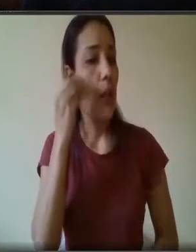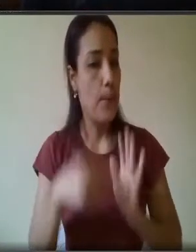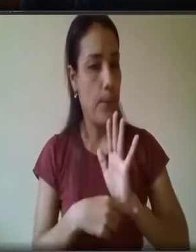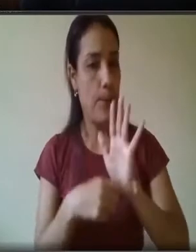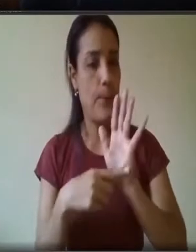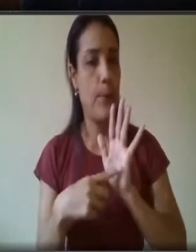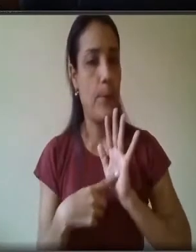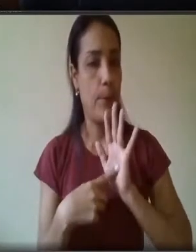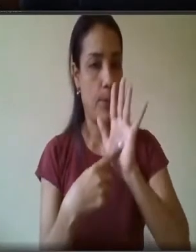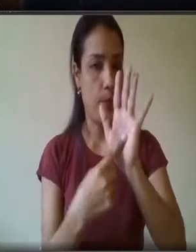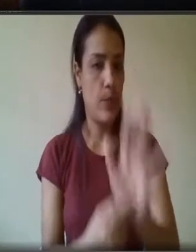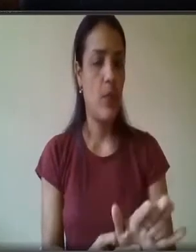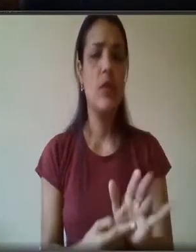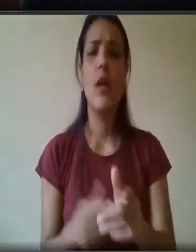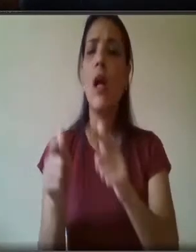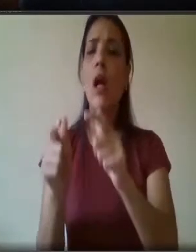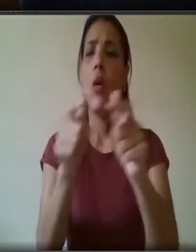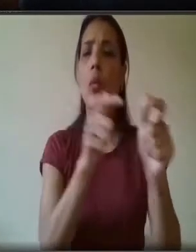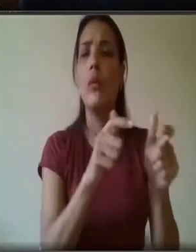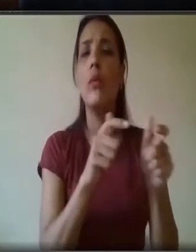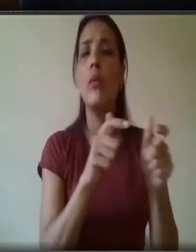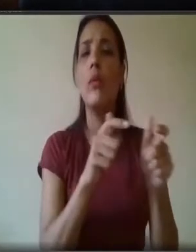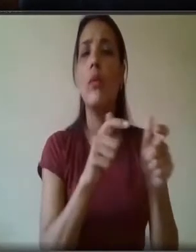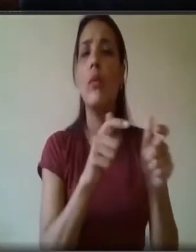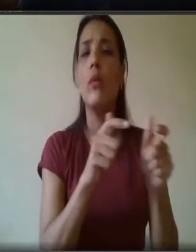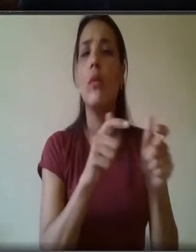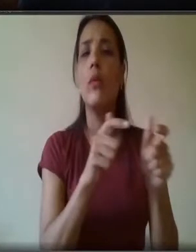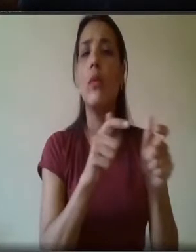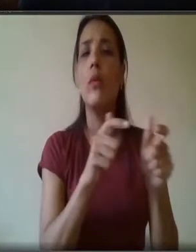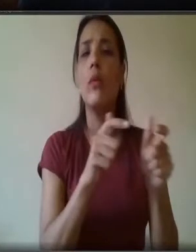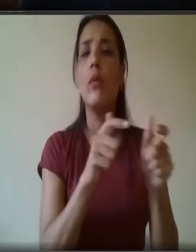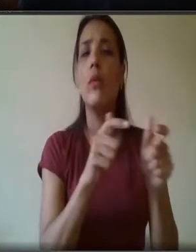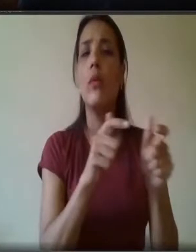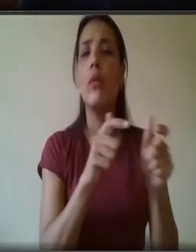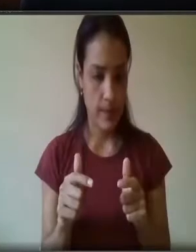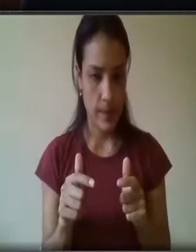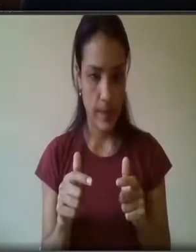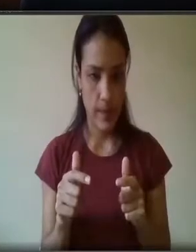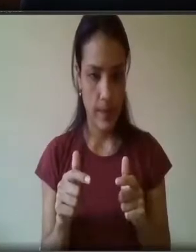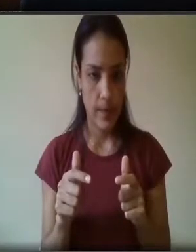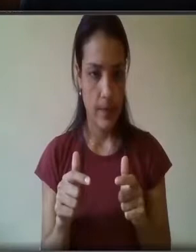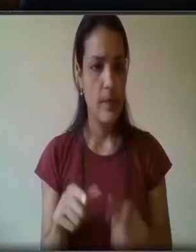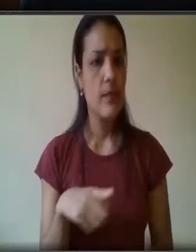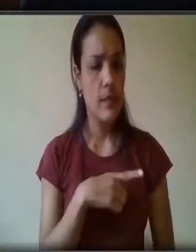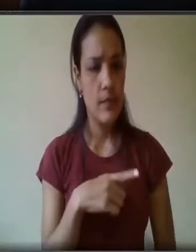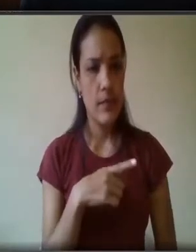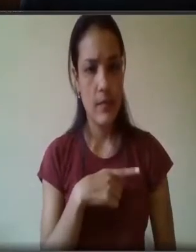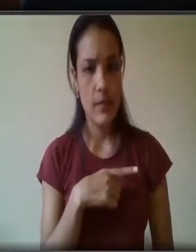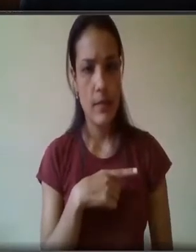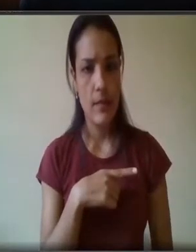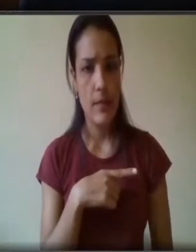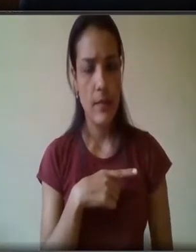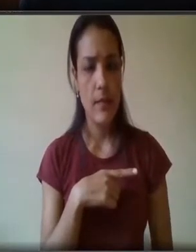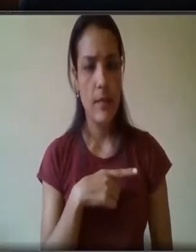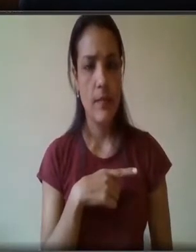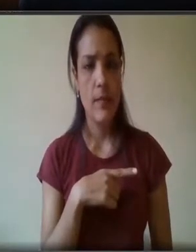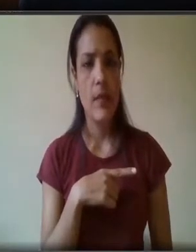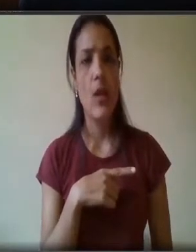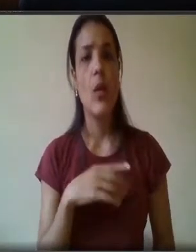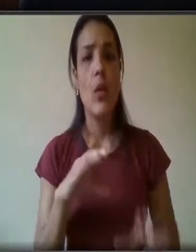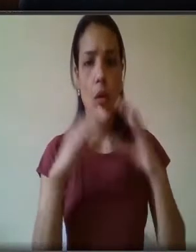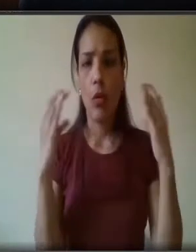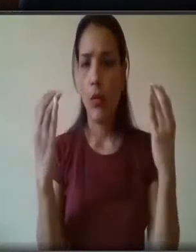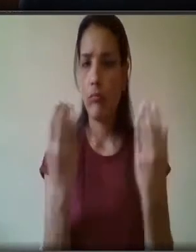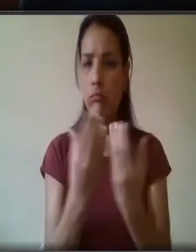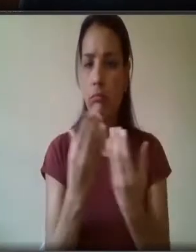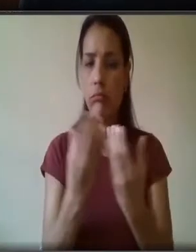é que estão algumas desses... existe uma convenção internacional de quando